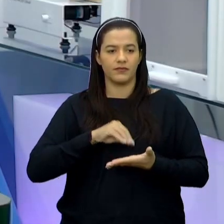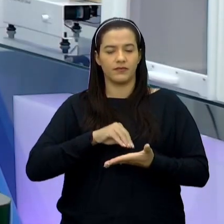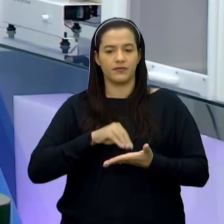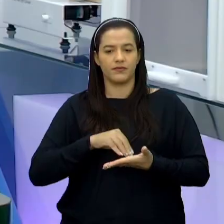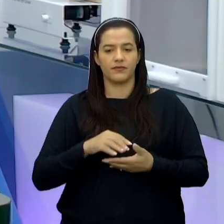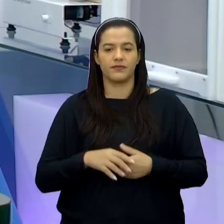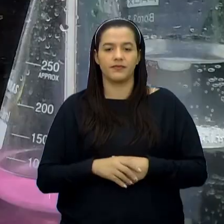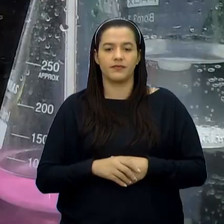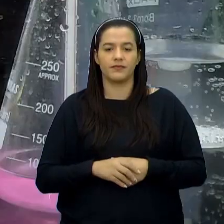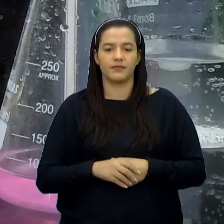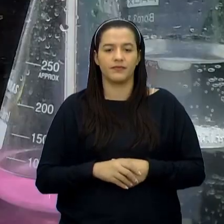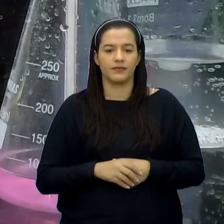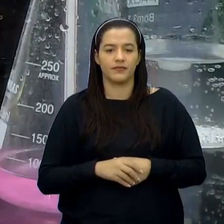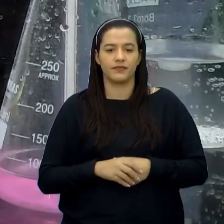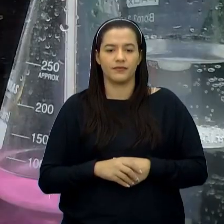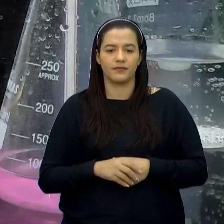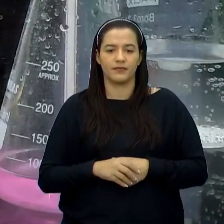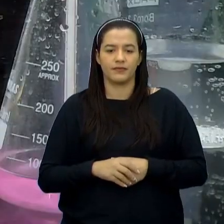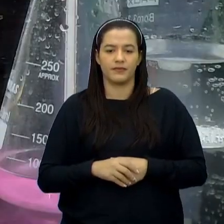Vamos ver.